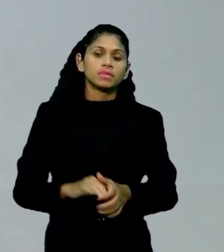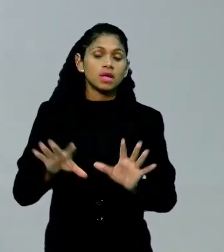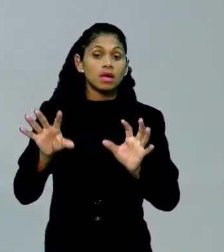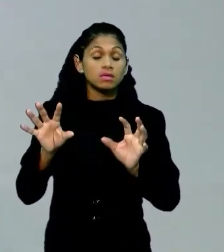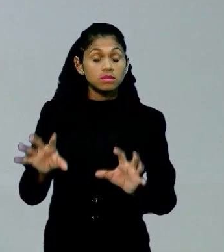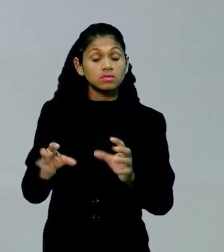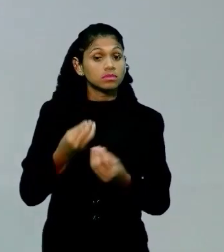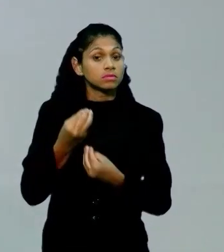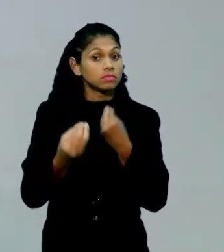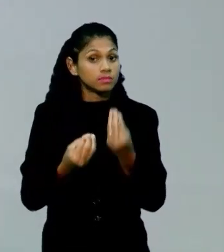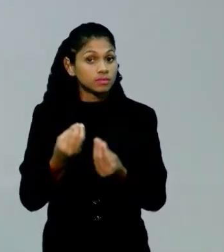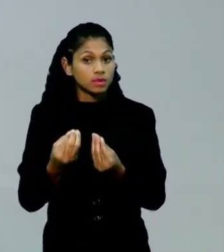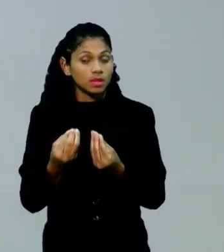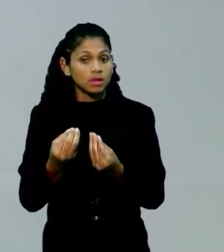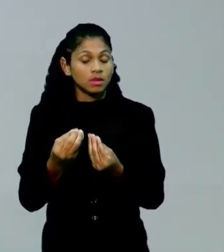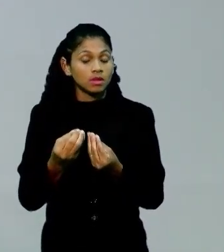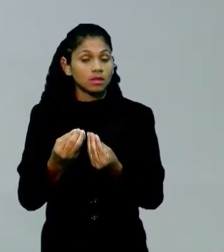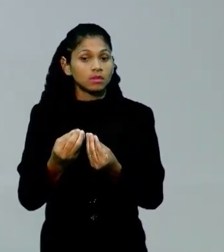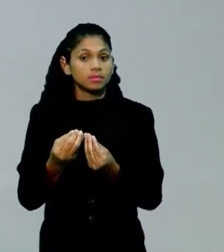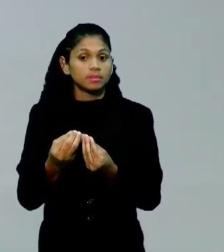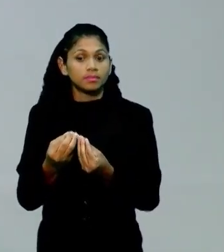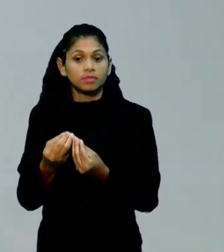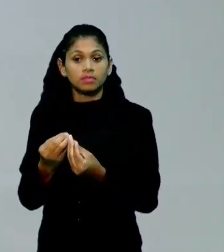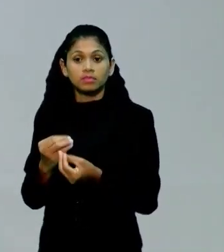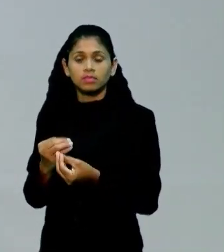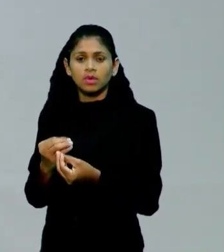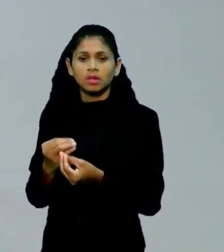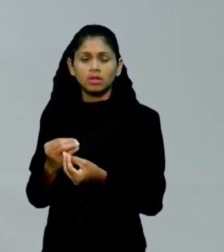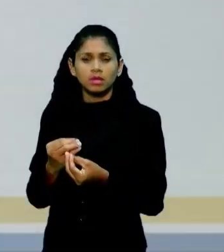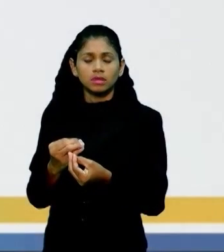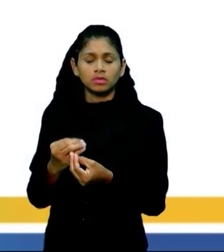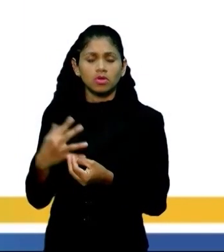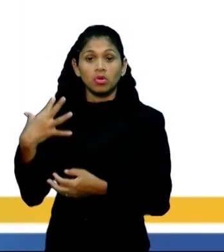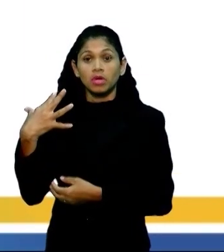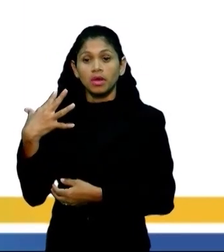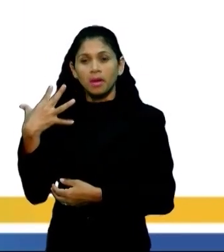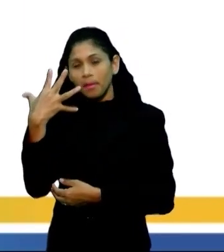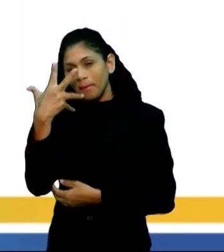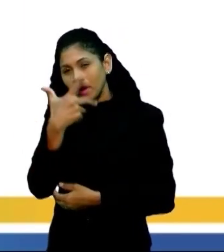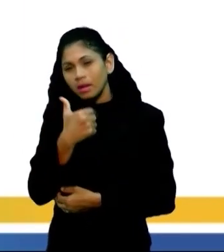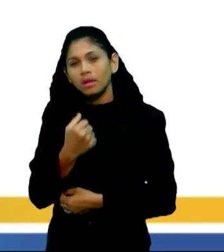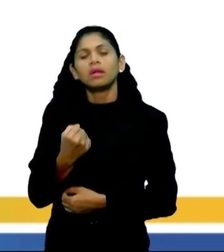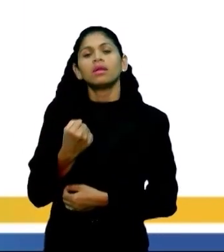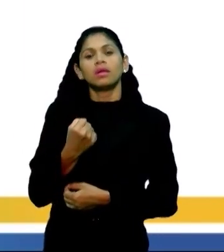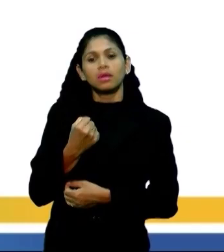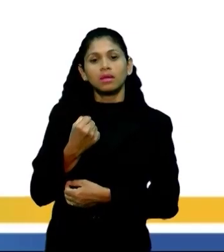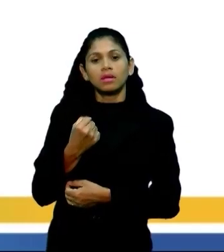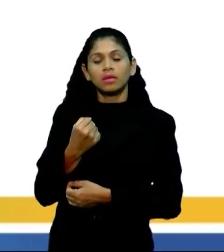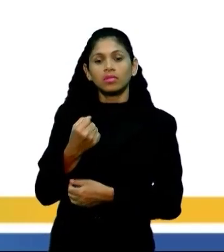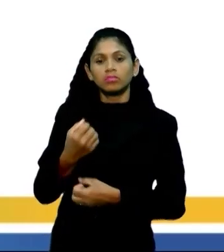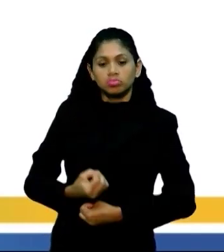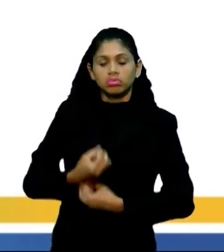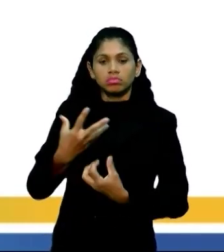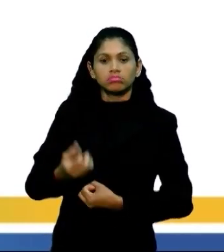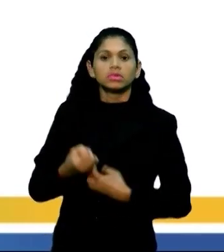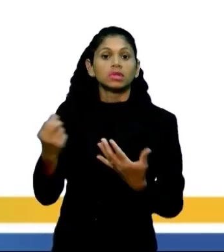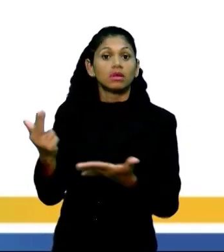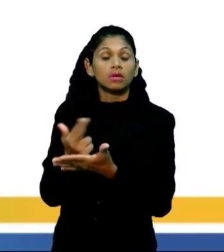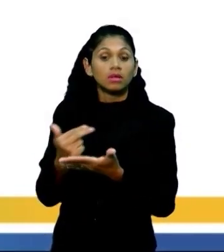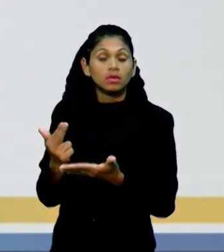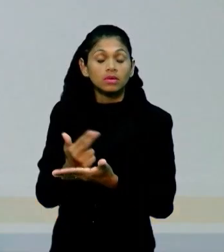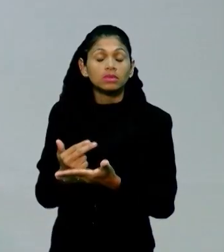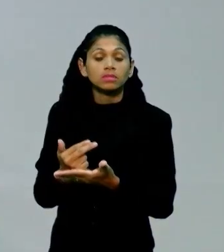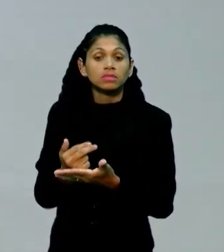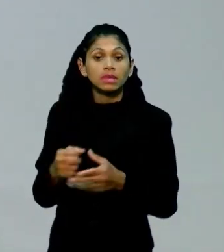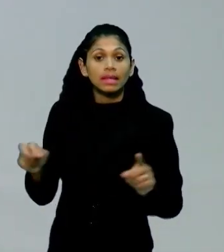como a parte a gente falou da do padrões de beleza a gente também mencionou aqui ó Produções artísticas no aspecto da